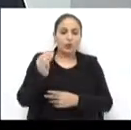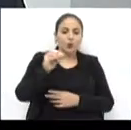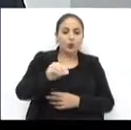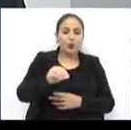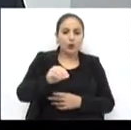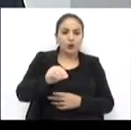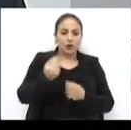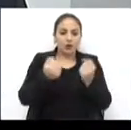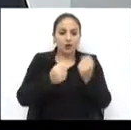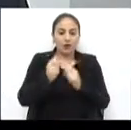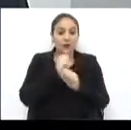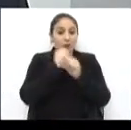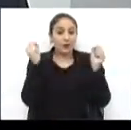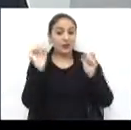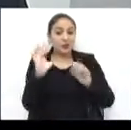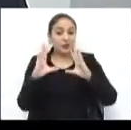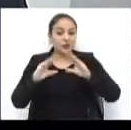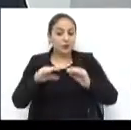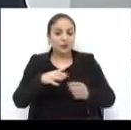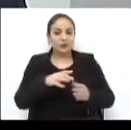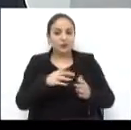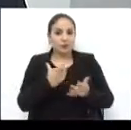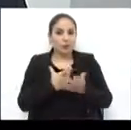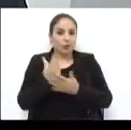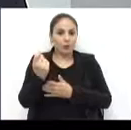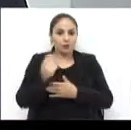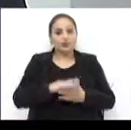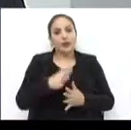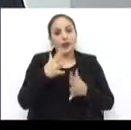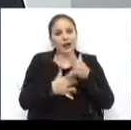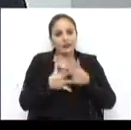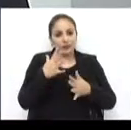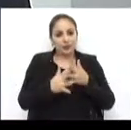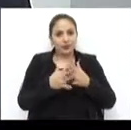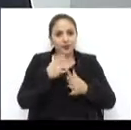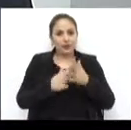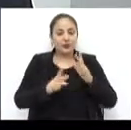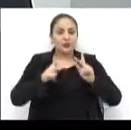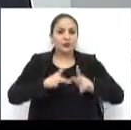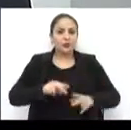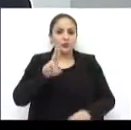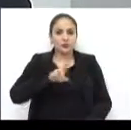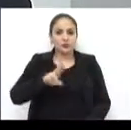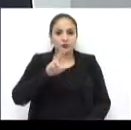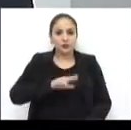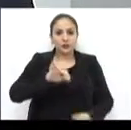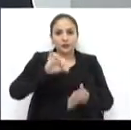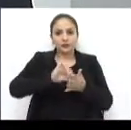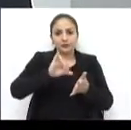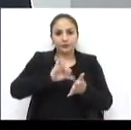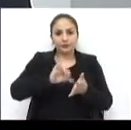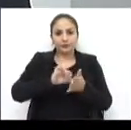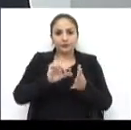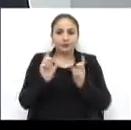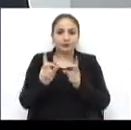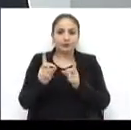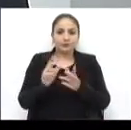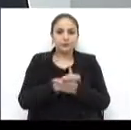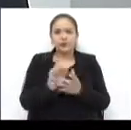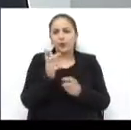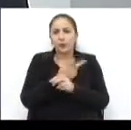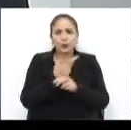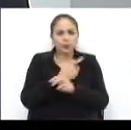carro de manhã e só tiram à noite e, de certa forma, prejudica aqueles que querem, né, utilizar desses centros comerciais para a busca